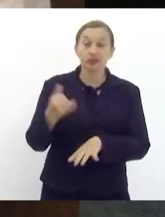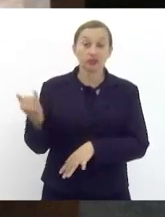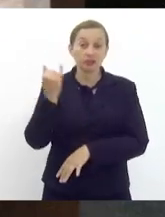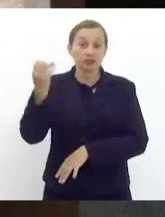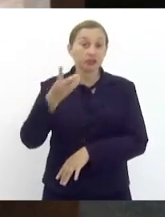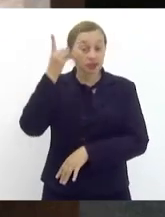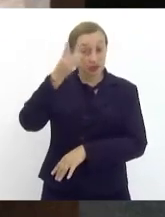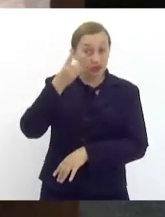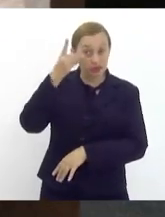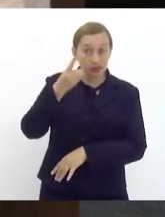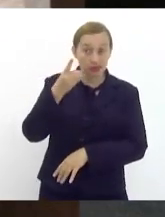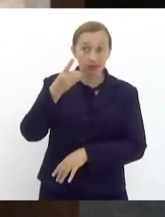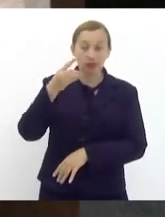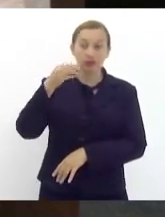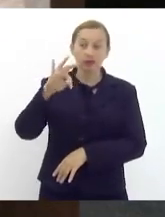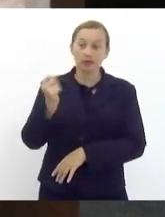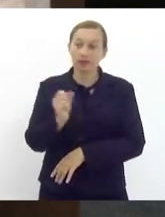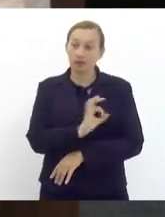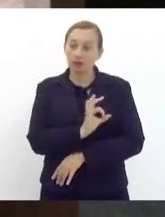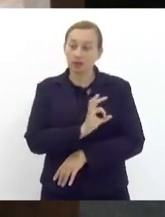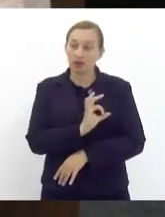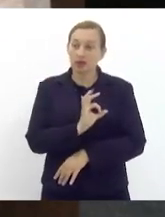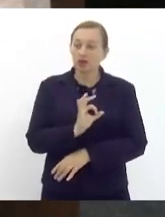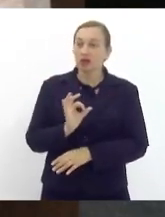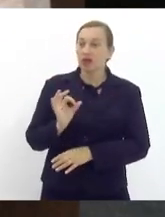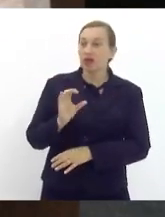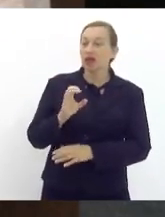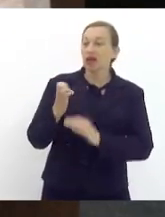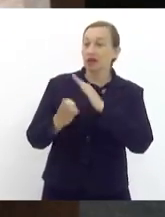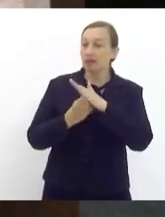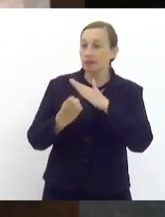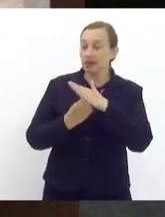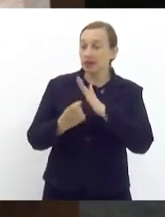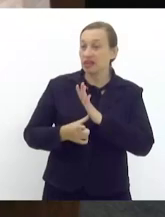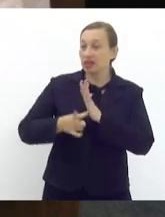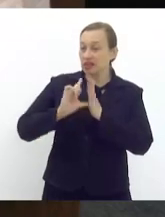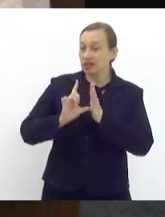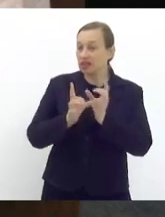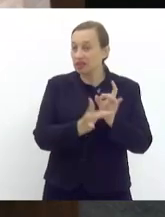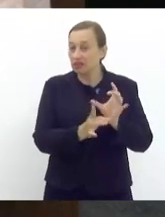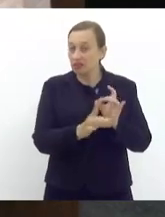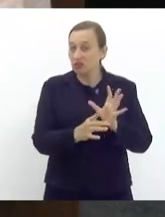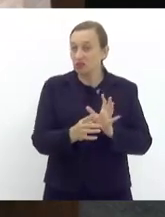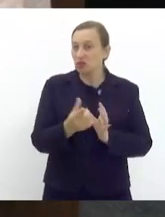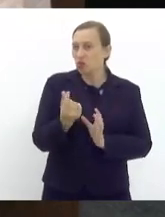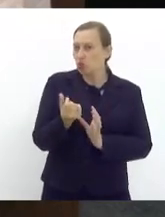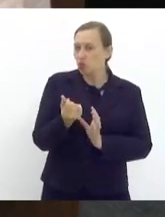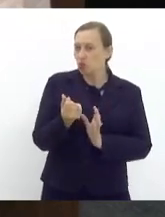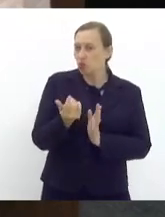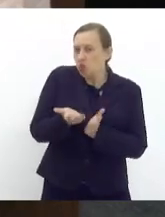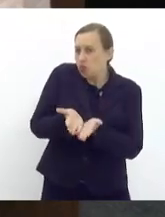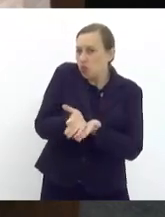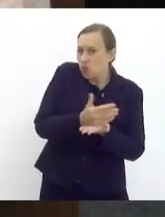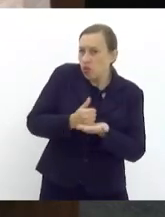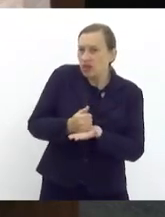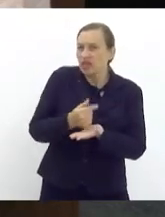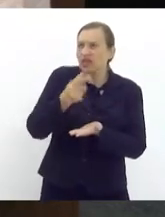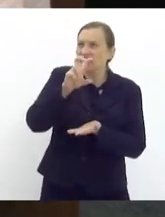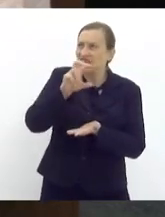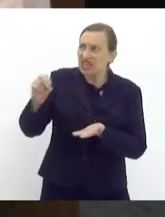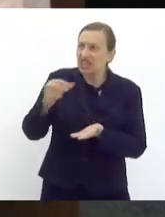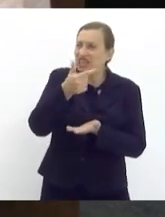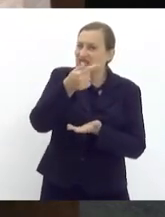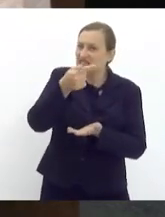Rocha, a SEDAI, ela dava um lucro, a SEDAI antes de ser vendida, de 700 milhões por mês.